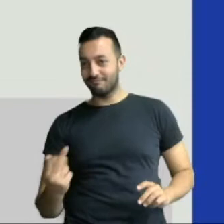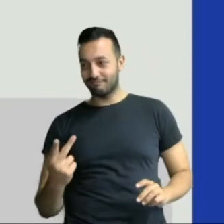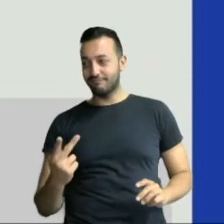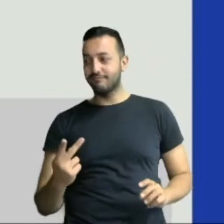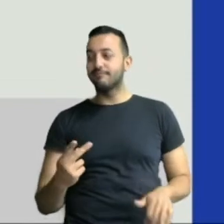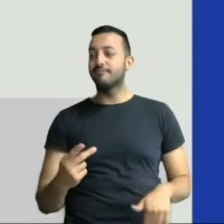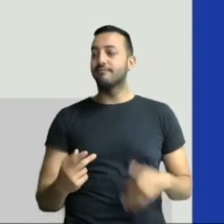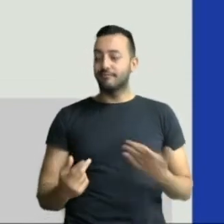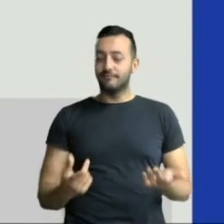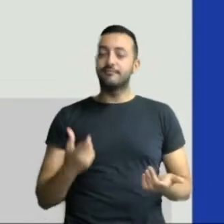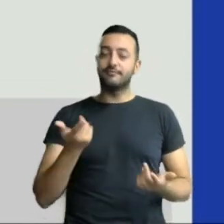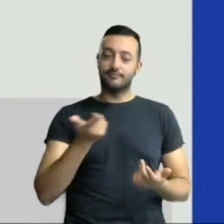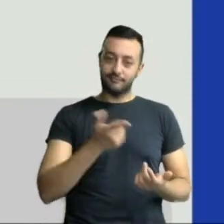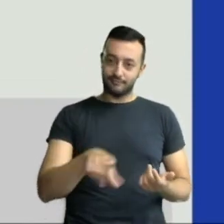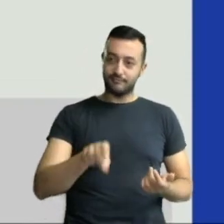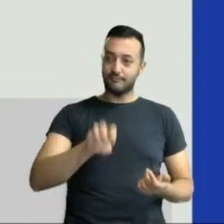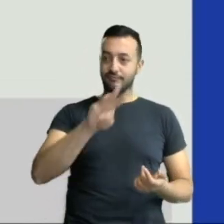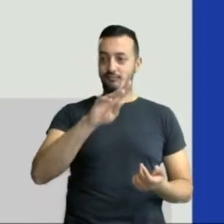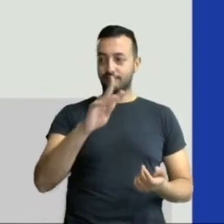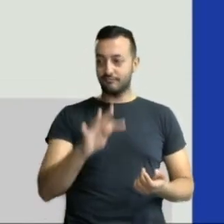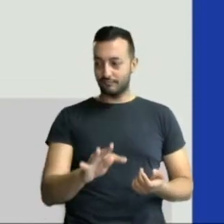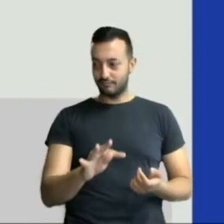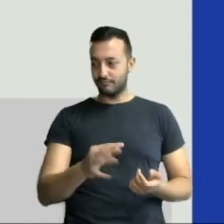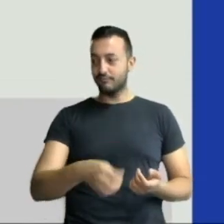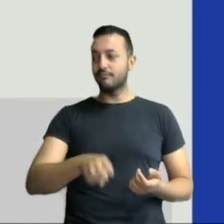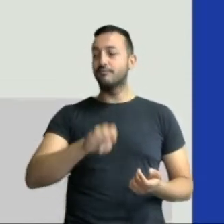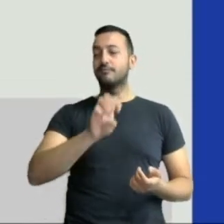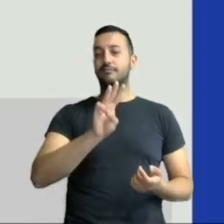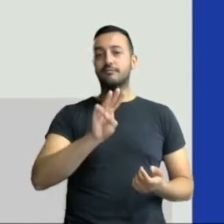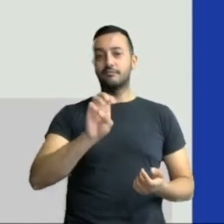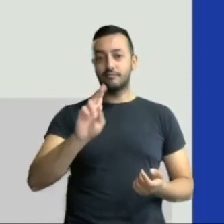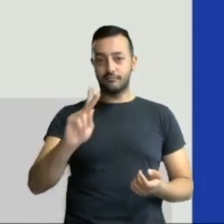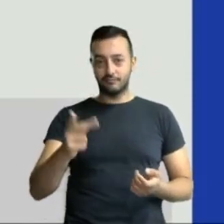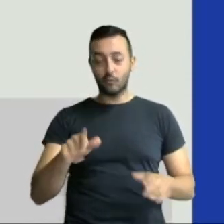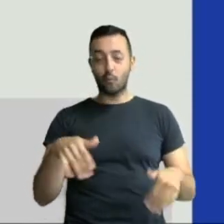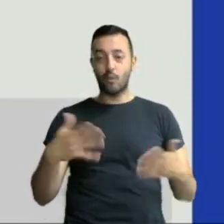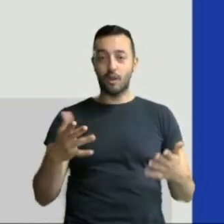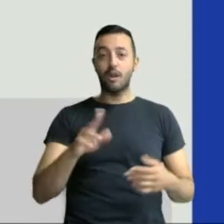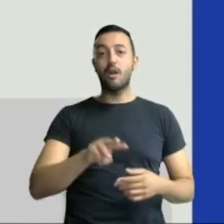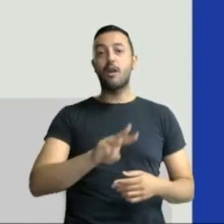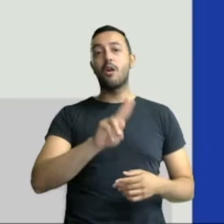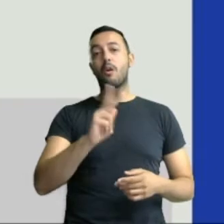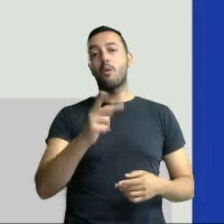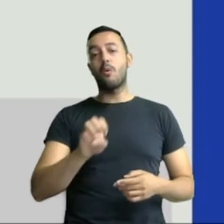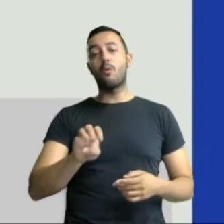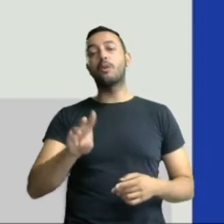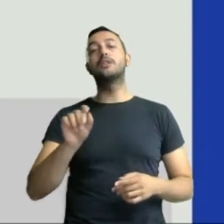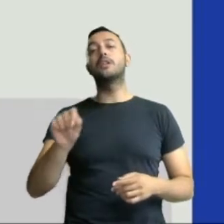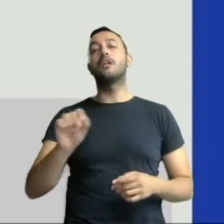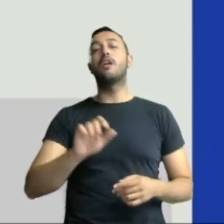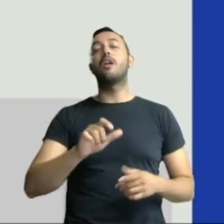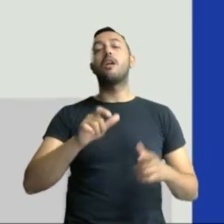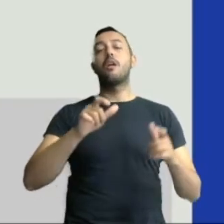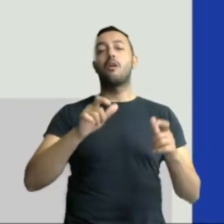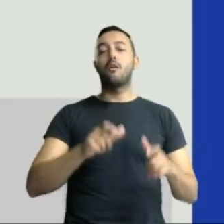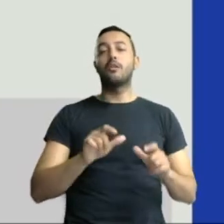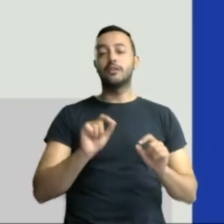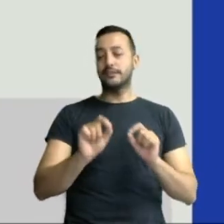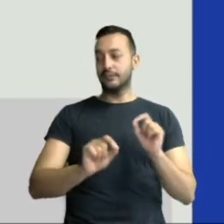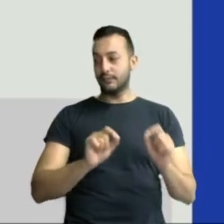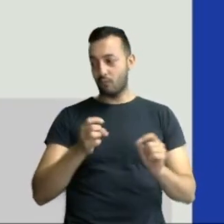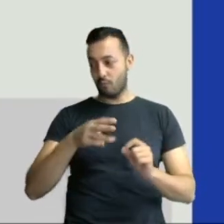de novo o what, o que, o qual, when, quando, who, quem, where, onde, whose, de